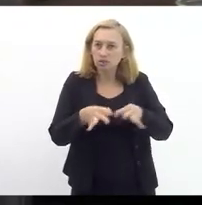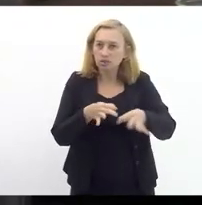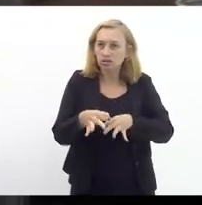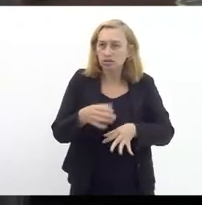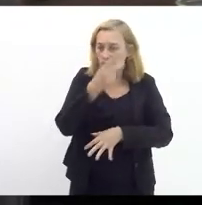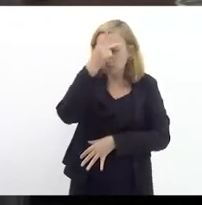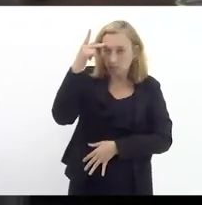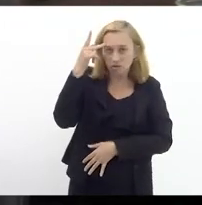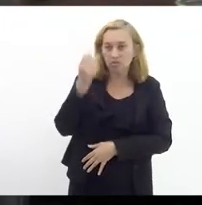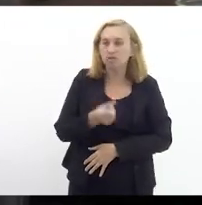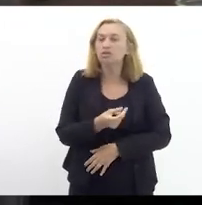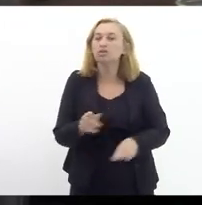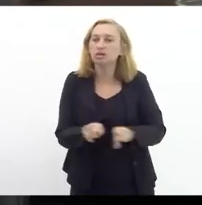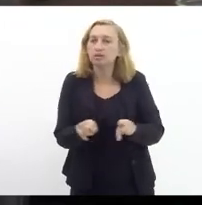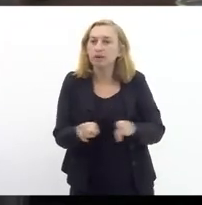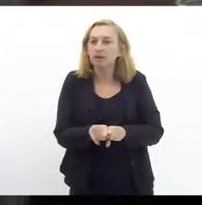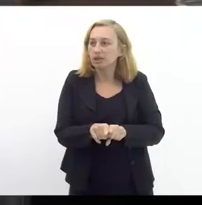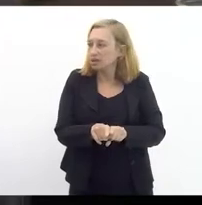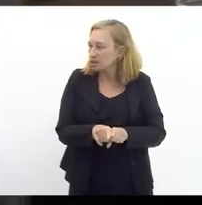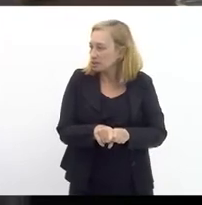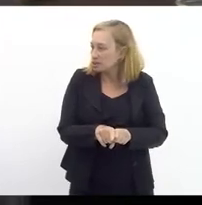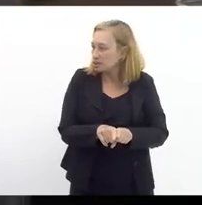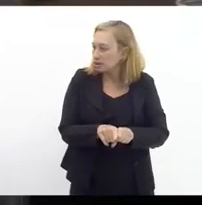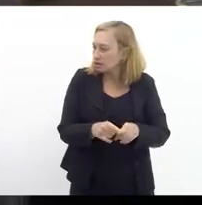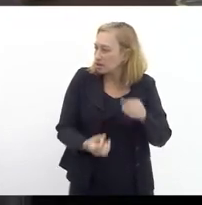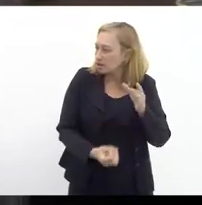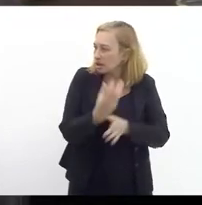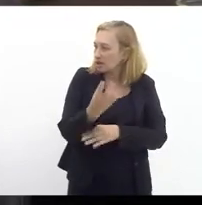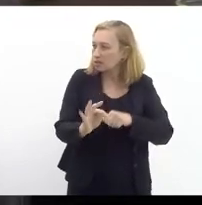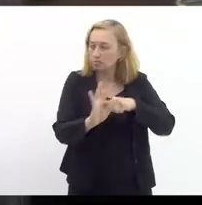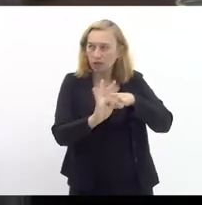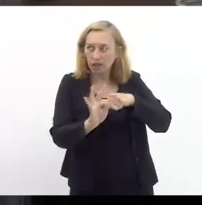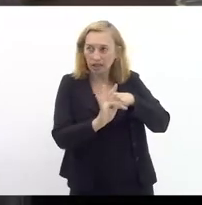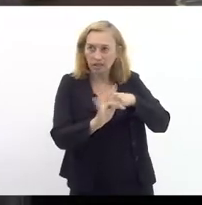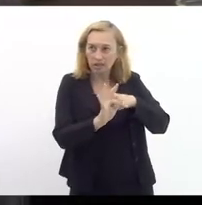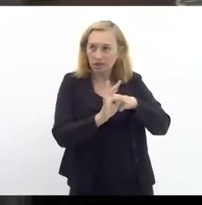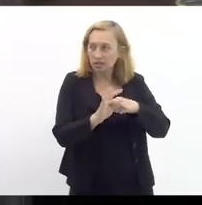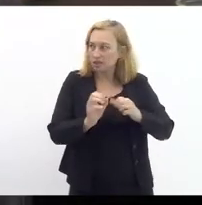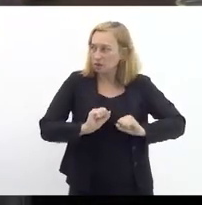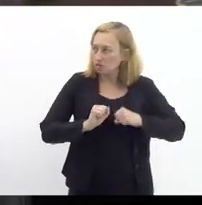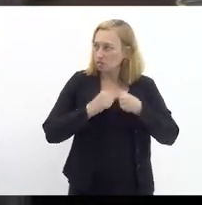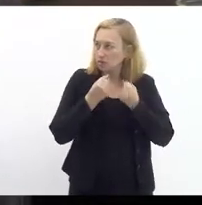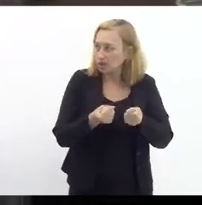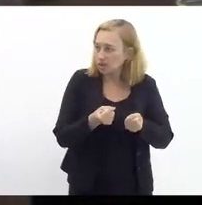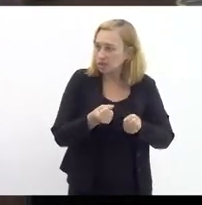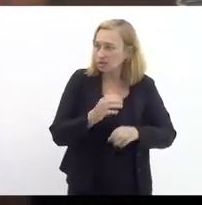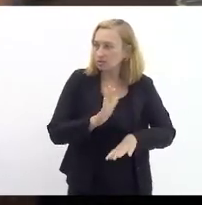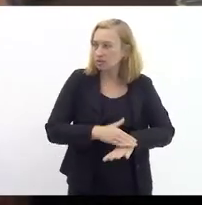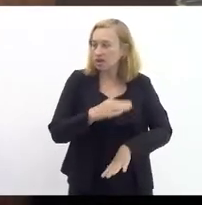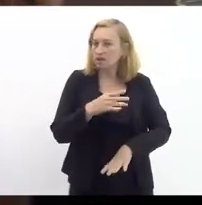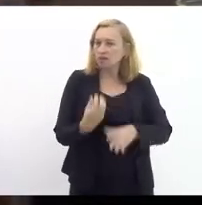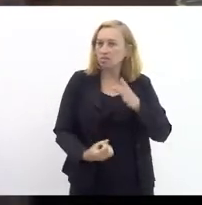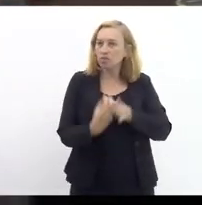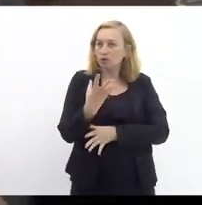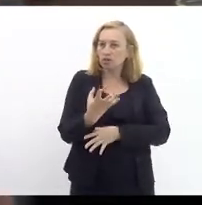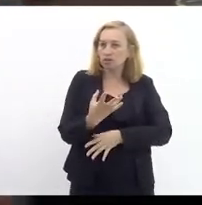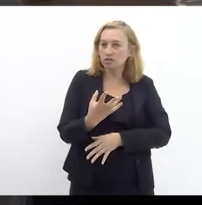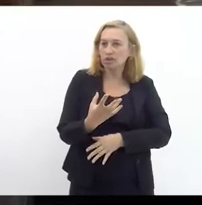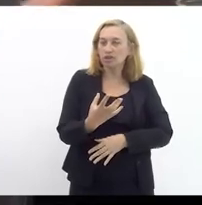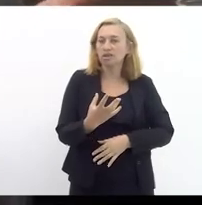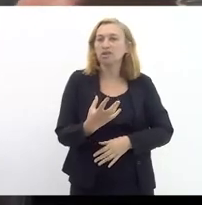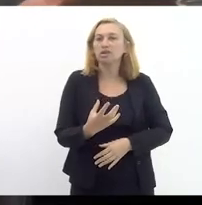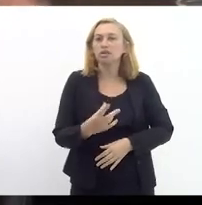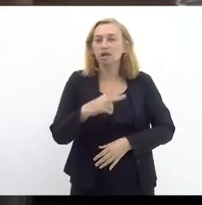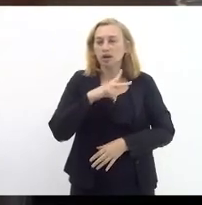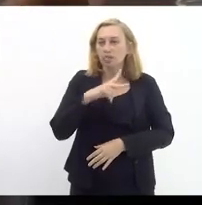passageiros, quanto para nessa construção técnica, que a gente tem que se fortalecido e tem produzido mais construções que a